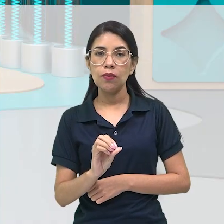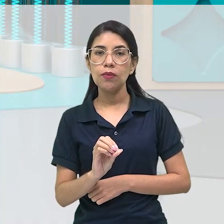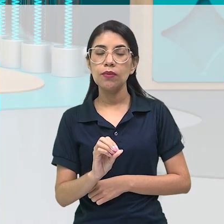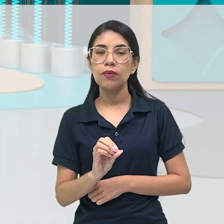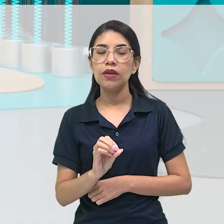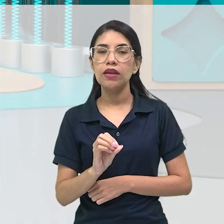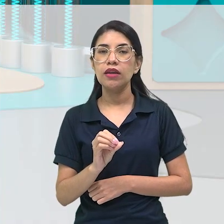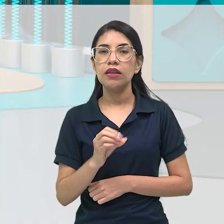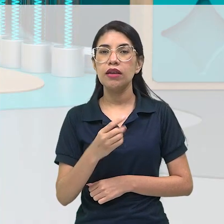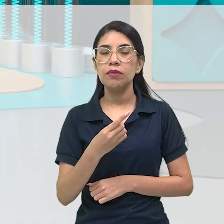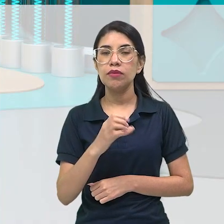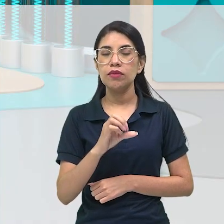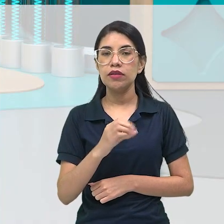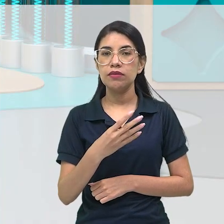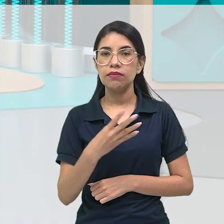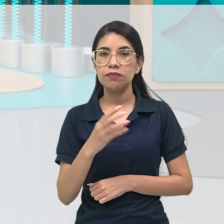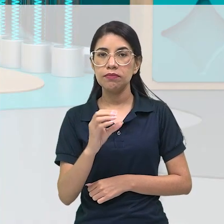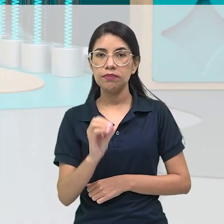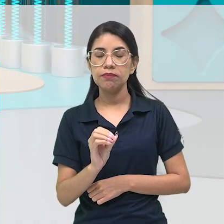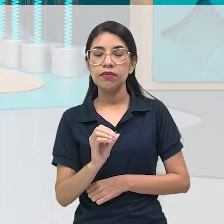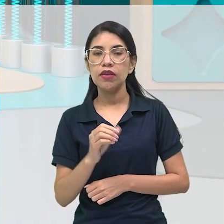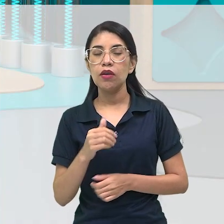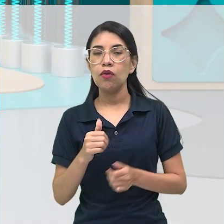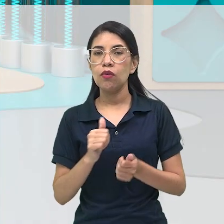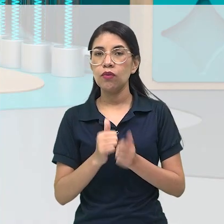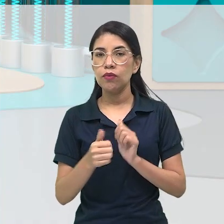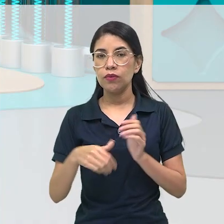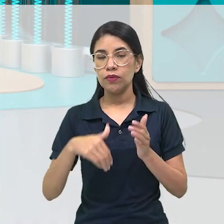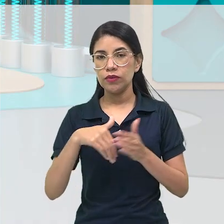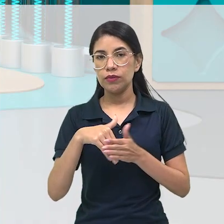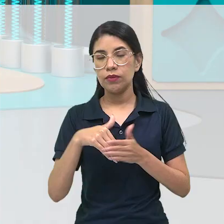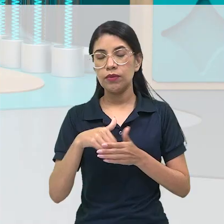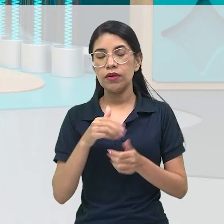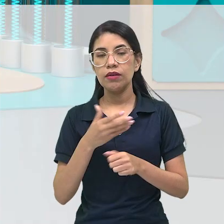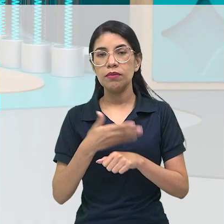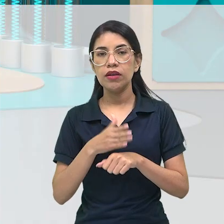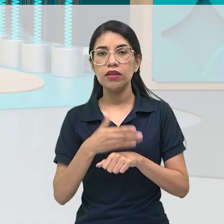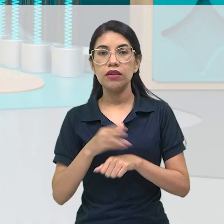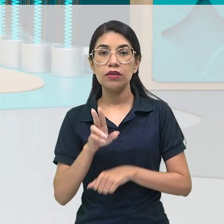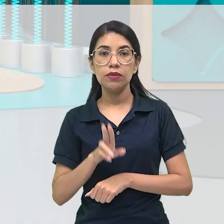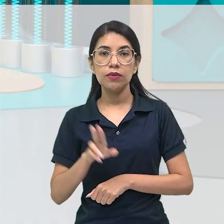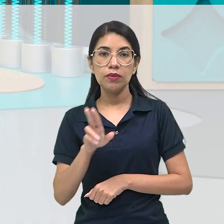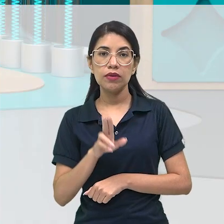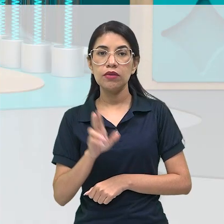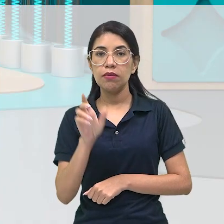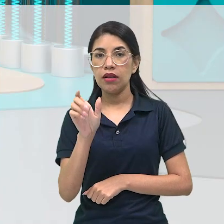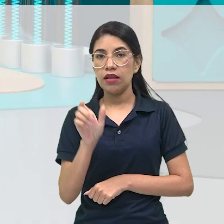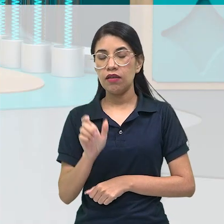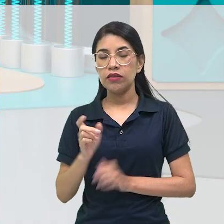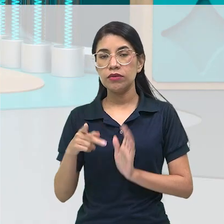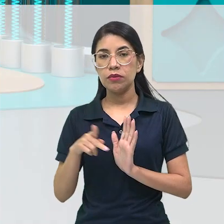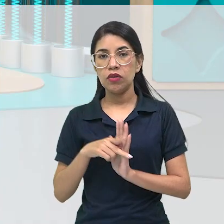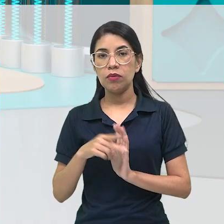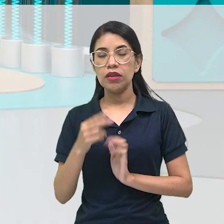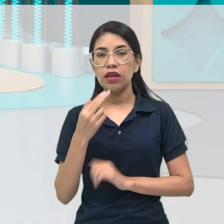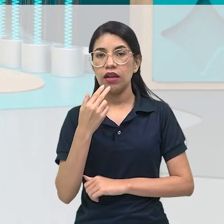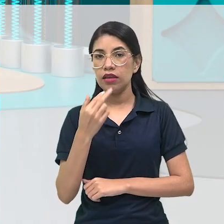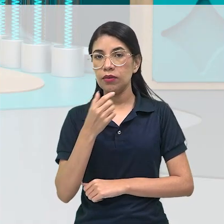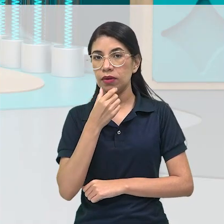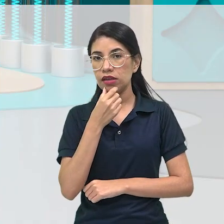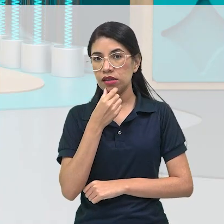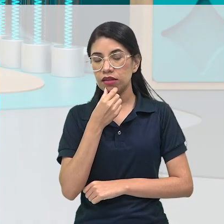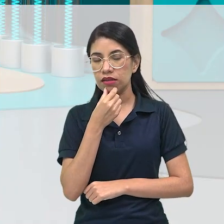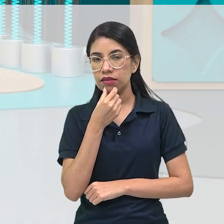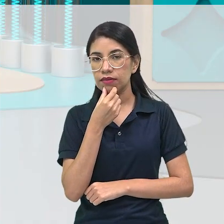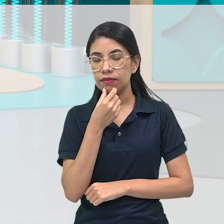1950, 1940, o futebol ainda era praticado utilizando muito os termos ingleses,